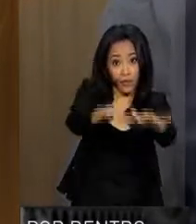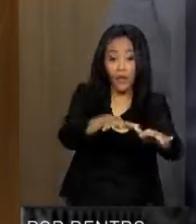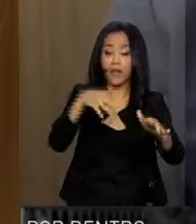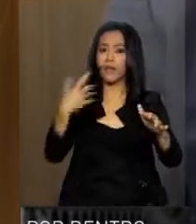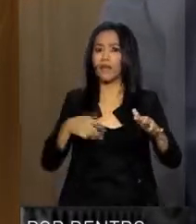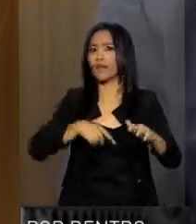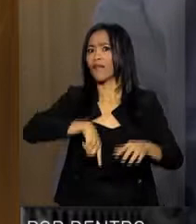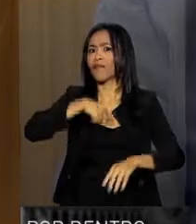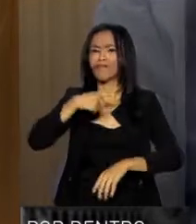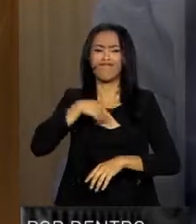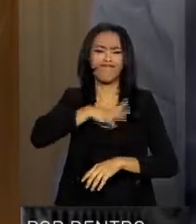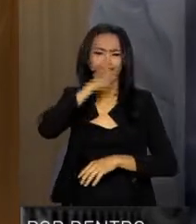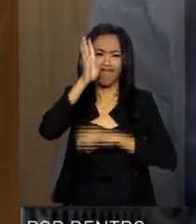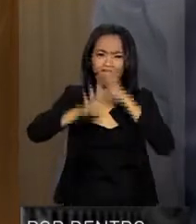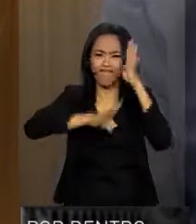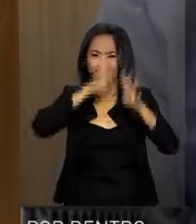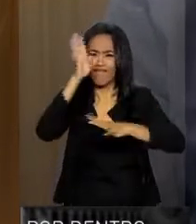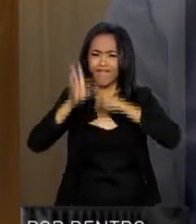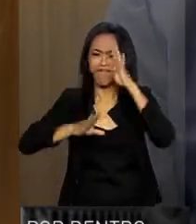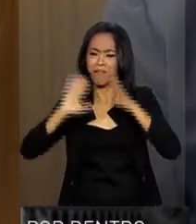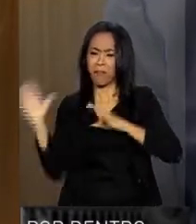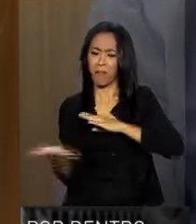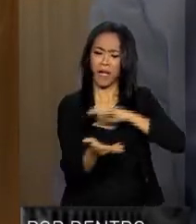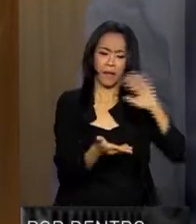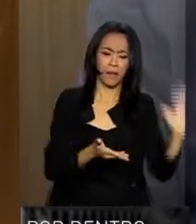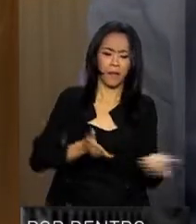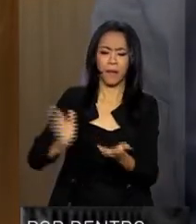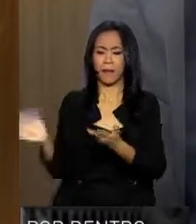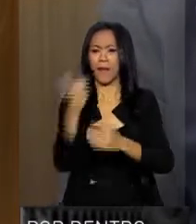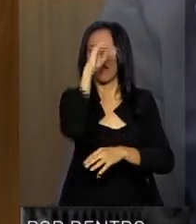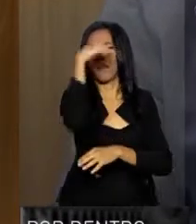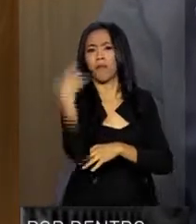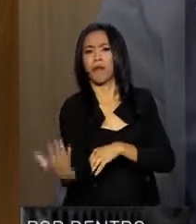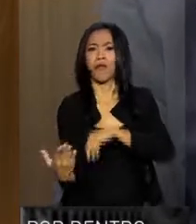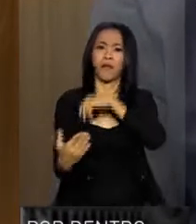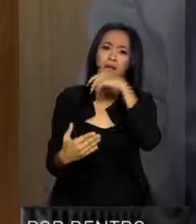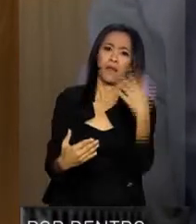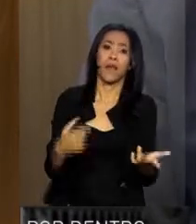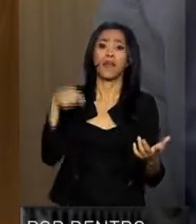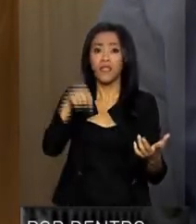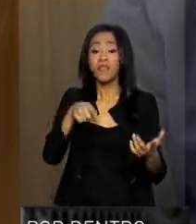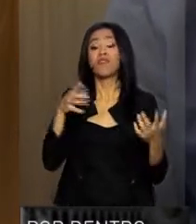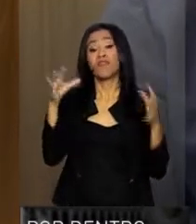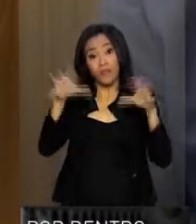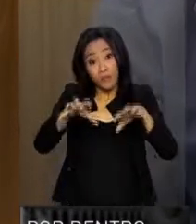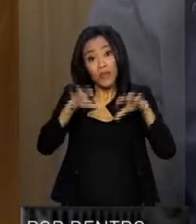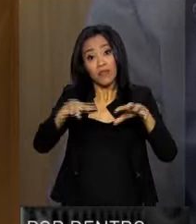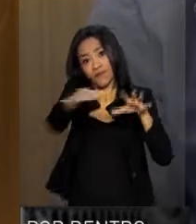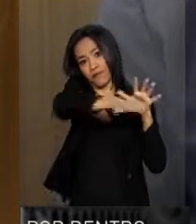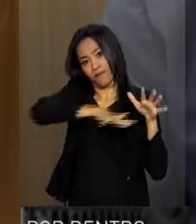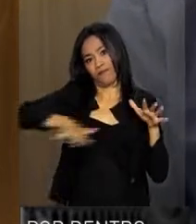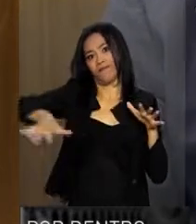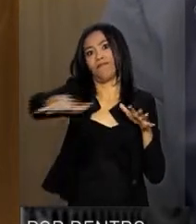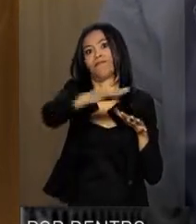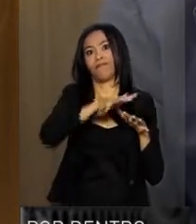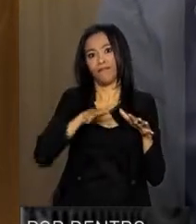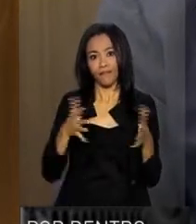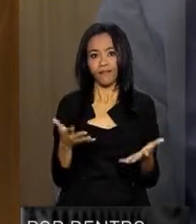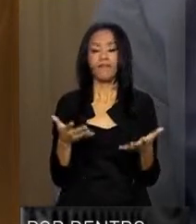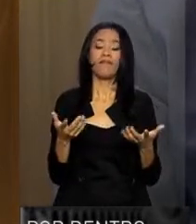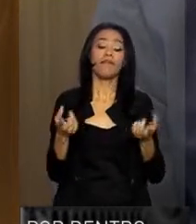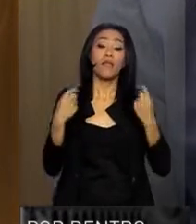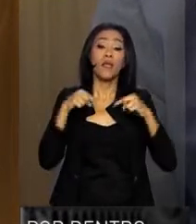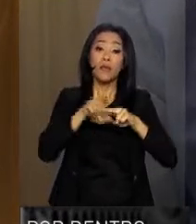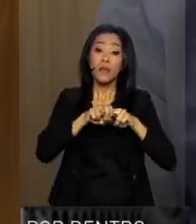e isso estava começando a atingir sim um regime de chuvas do resto do continente portanto nós apresentamos uma série de